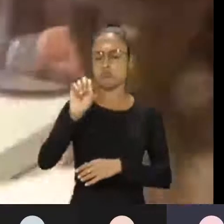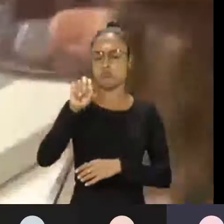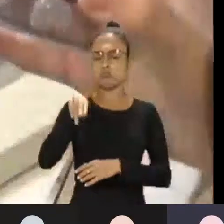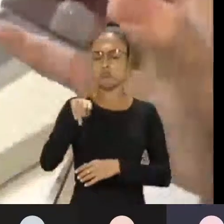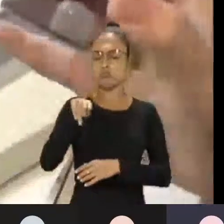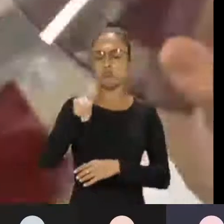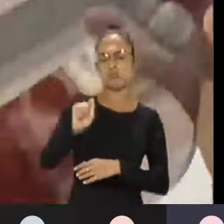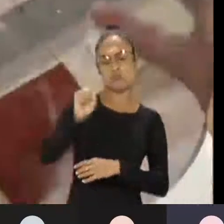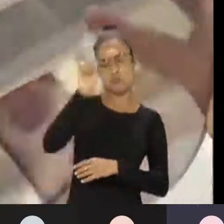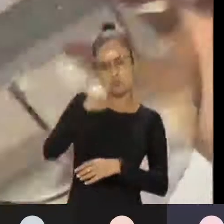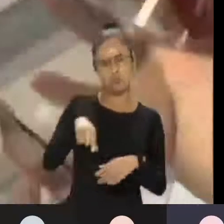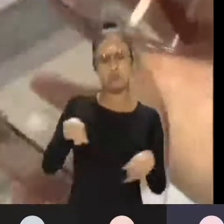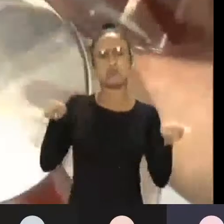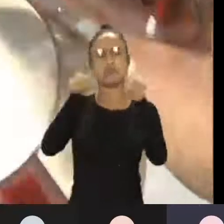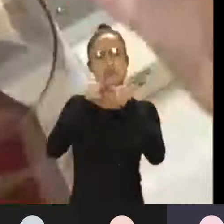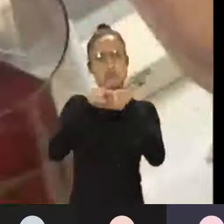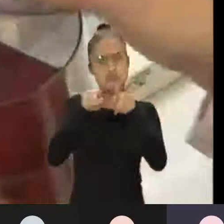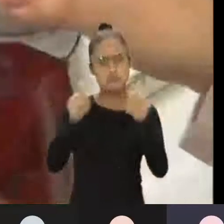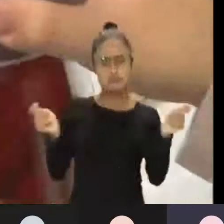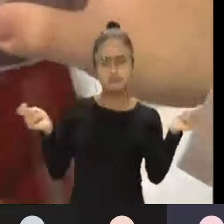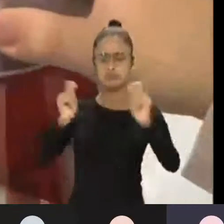possibilidade